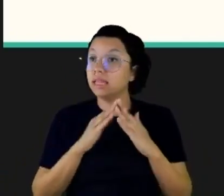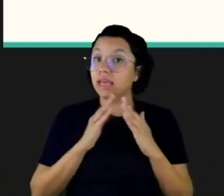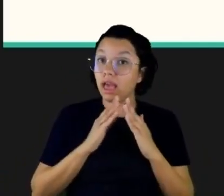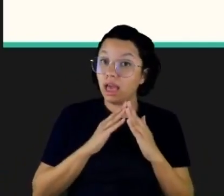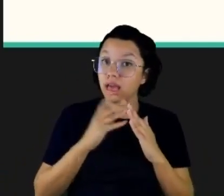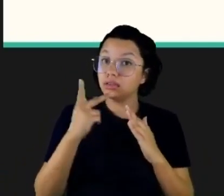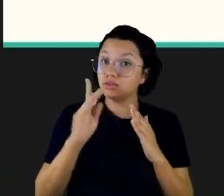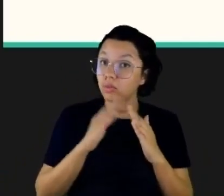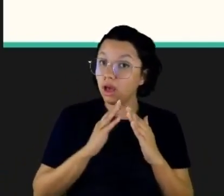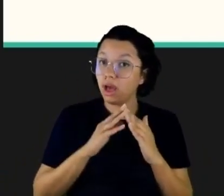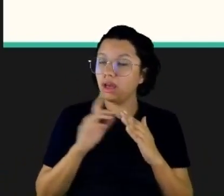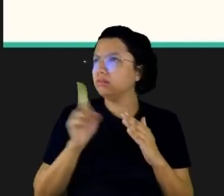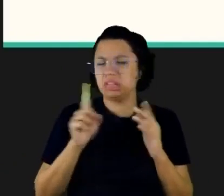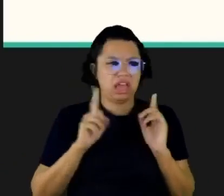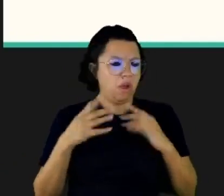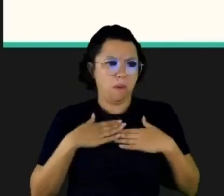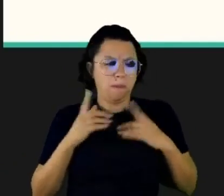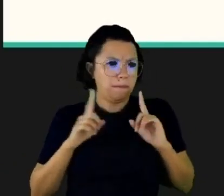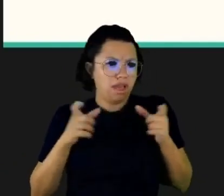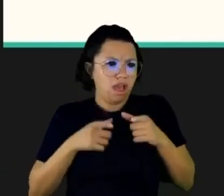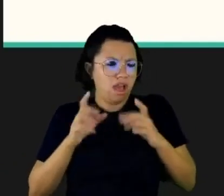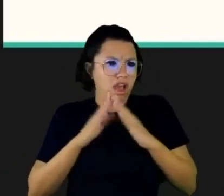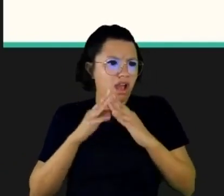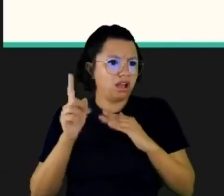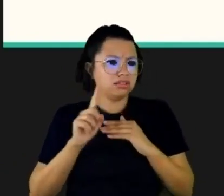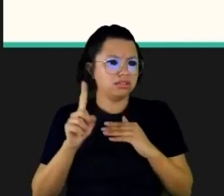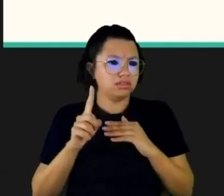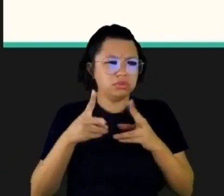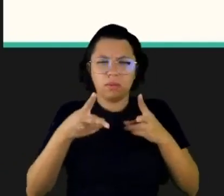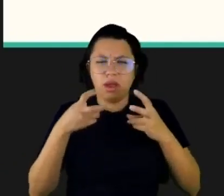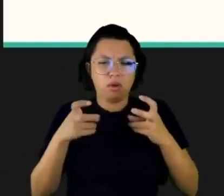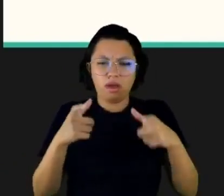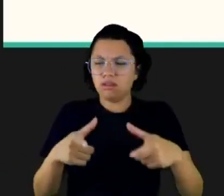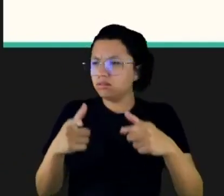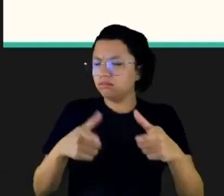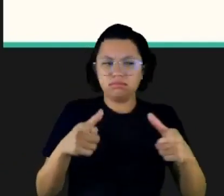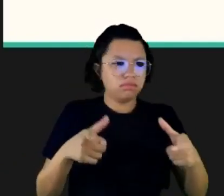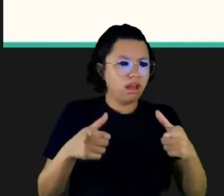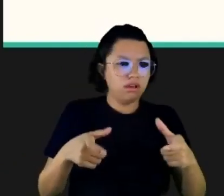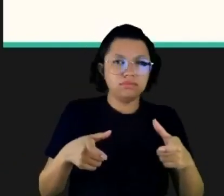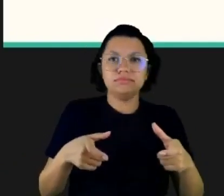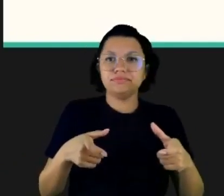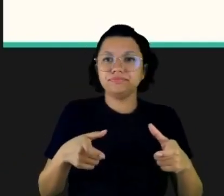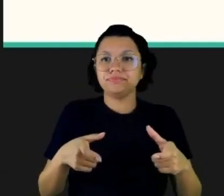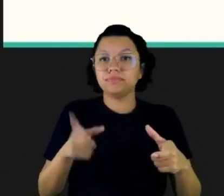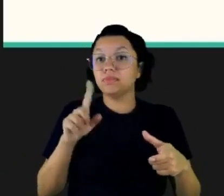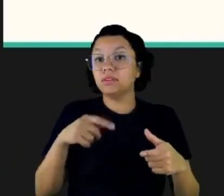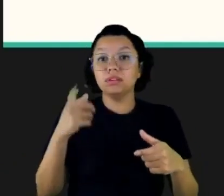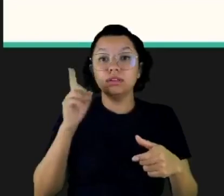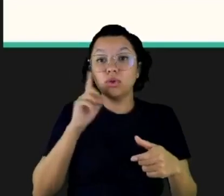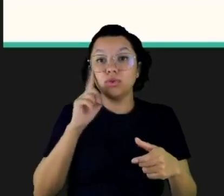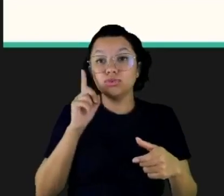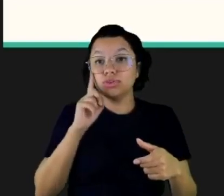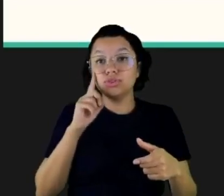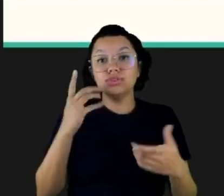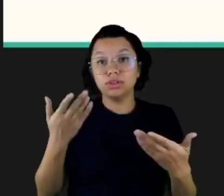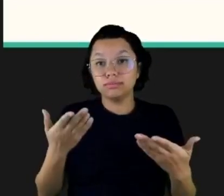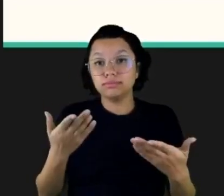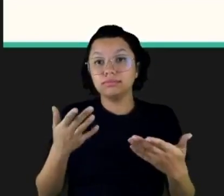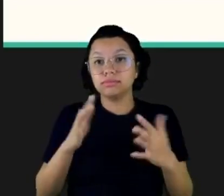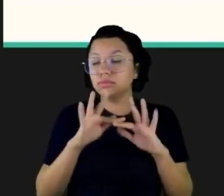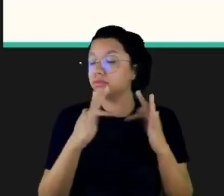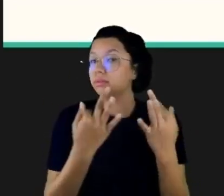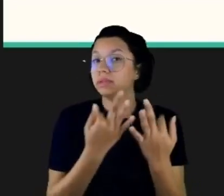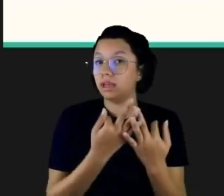minha casa. Então, ele não reconhece locais que são rotineiros e familiares.